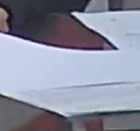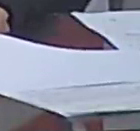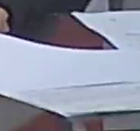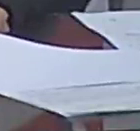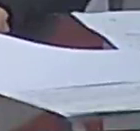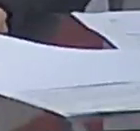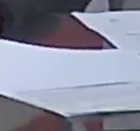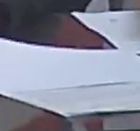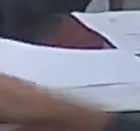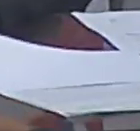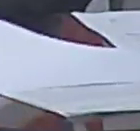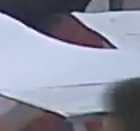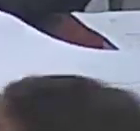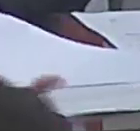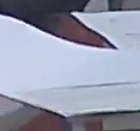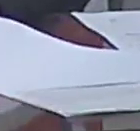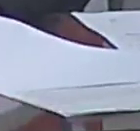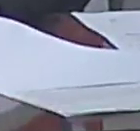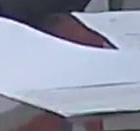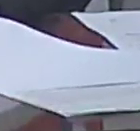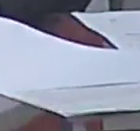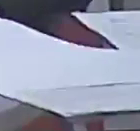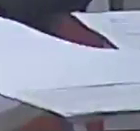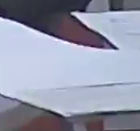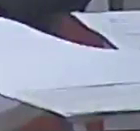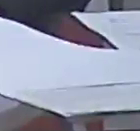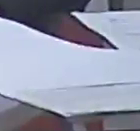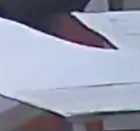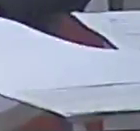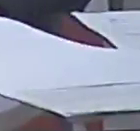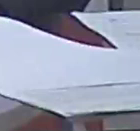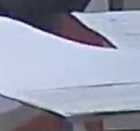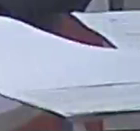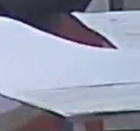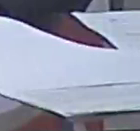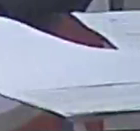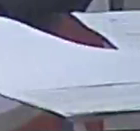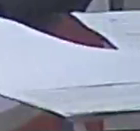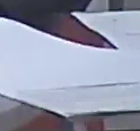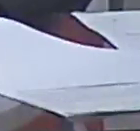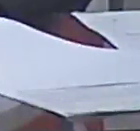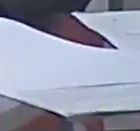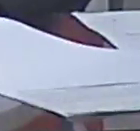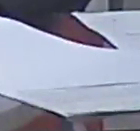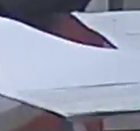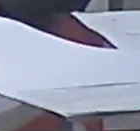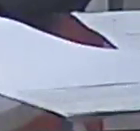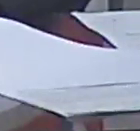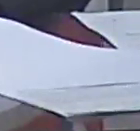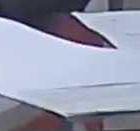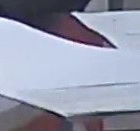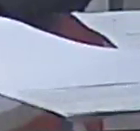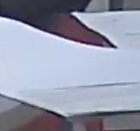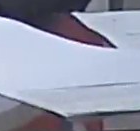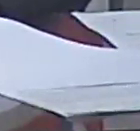Meidão. Requerimento 54-2019, requer a consignação de ata, voto de congratulação ao senhor Adalto Rogério Fiorentino, pelos